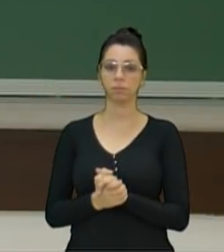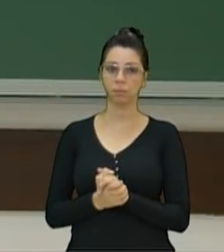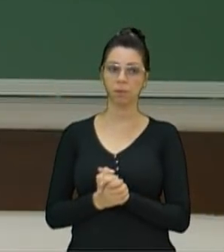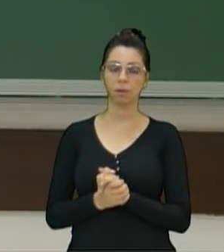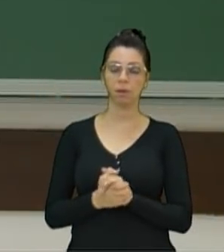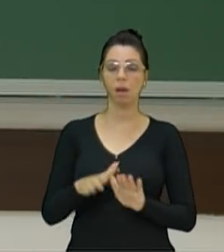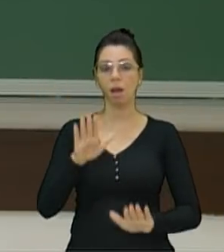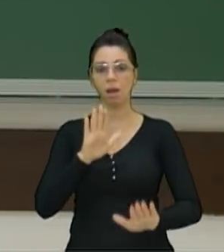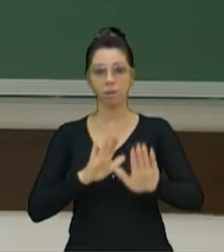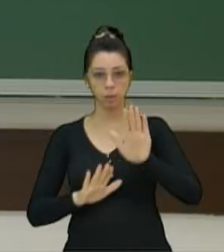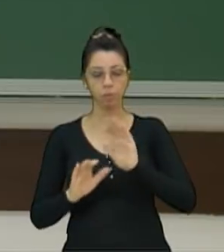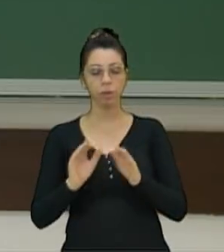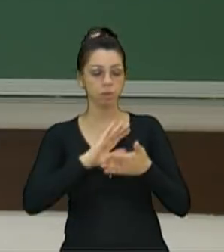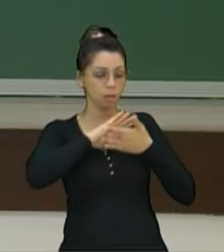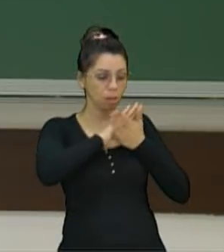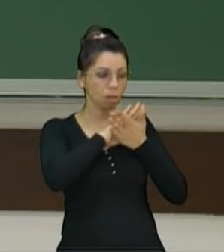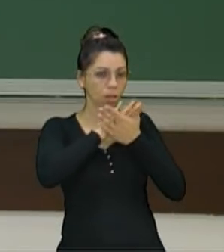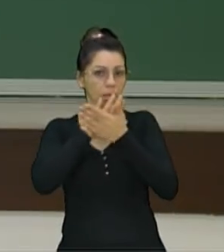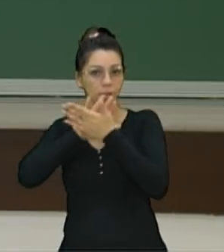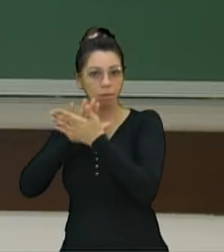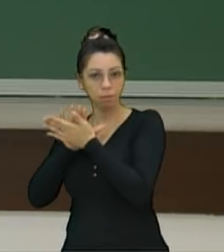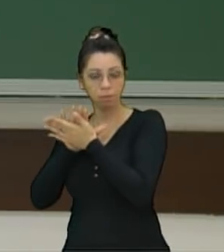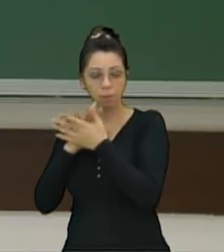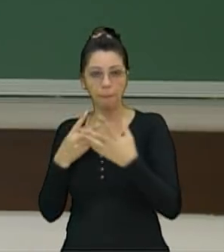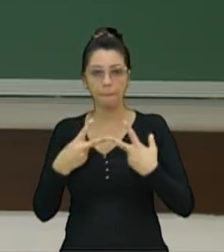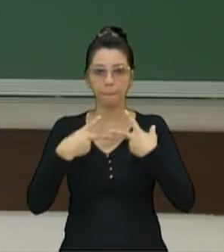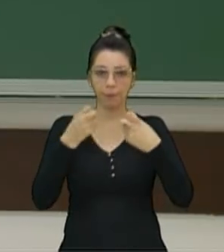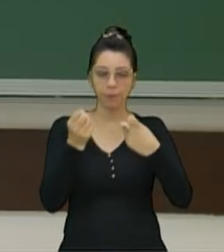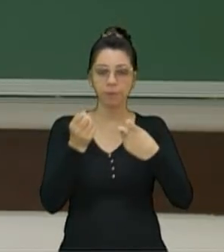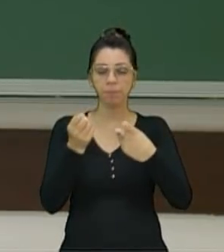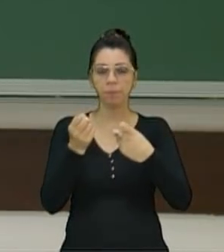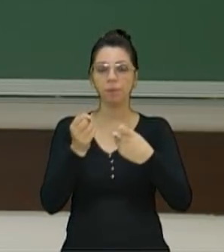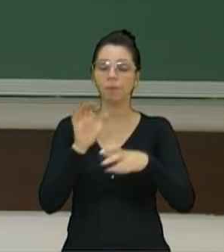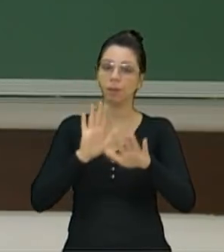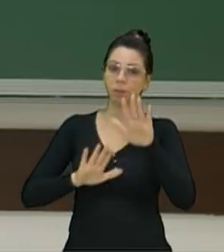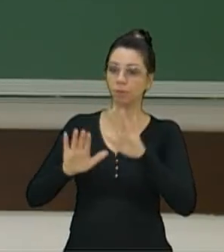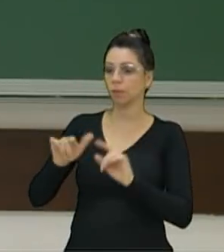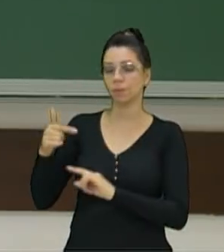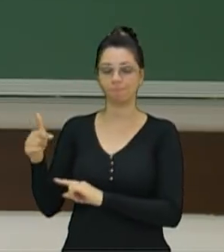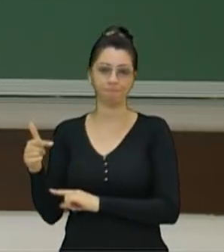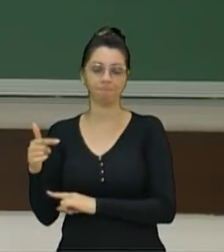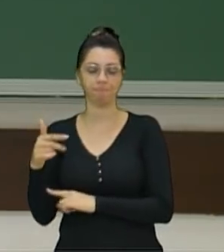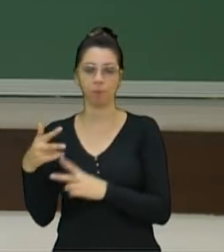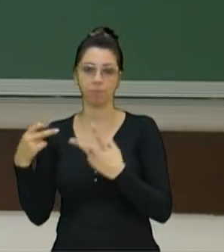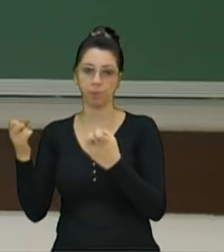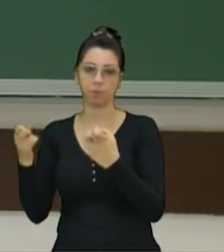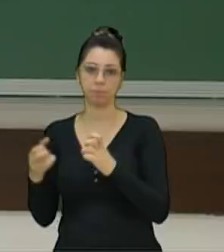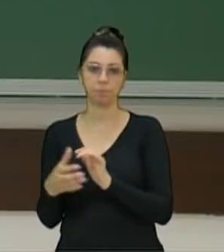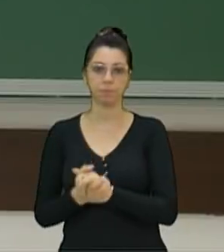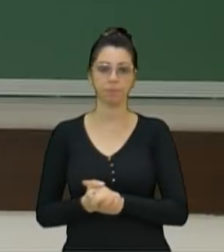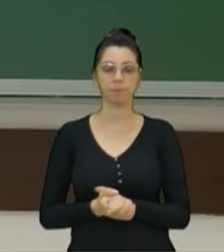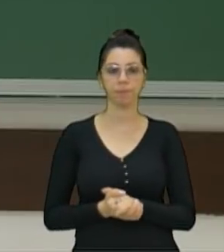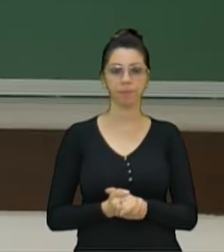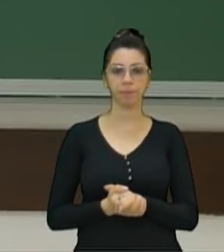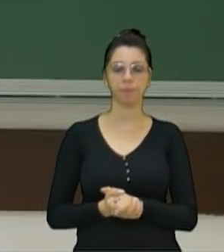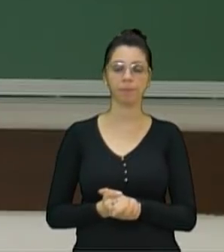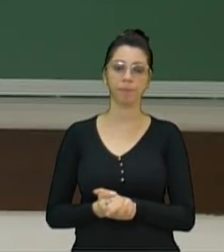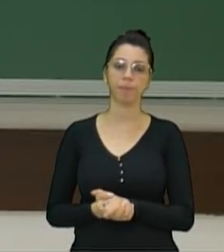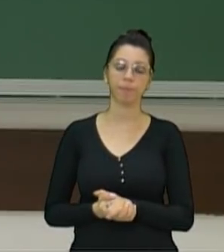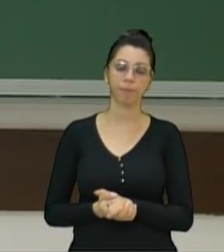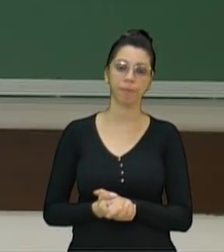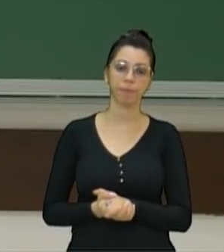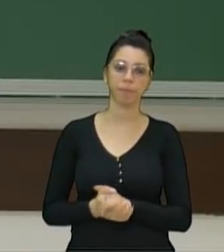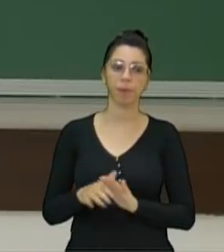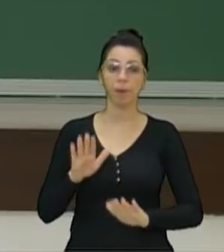vão combater sozinhas, as tonsilas vão identificar e algumas vezes não. Mesma coisa se você